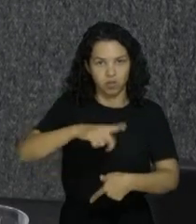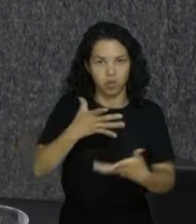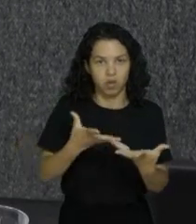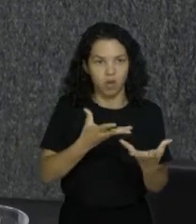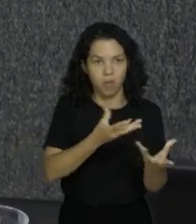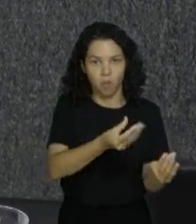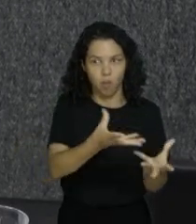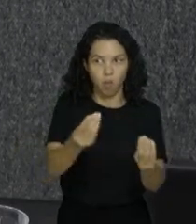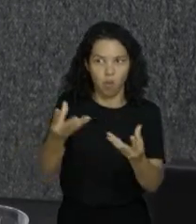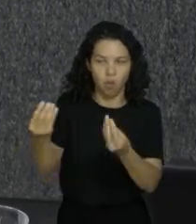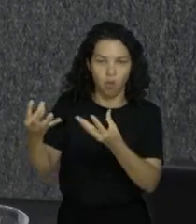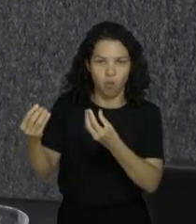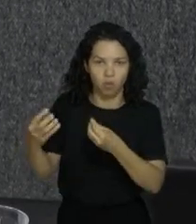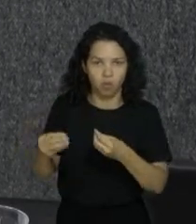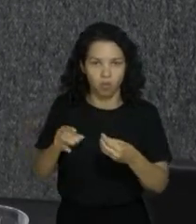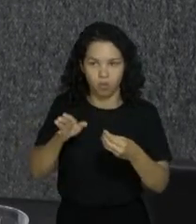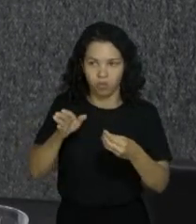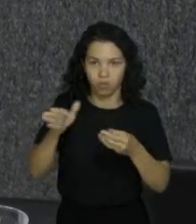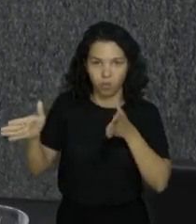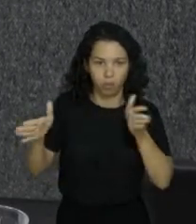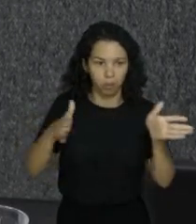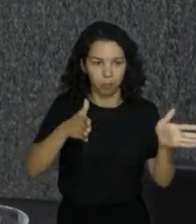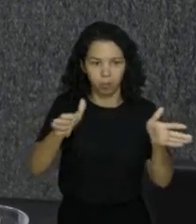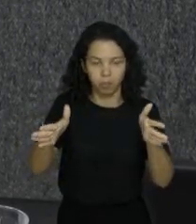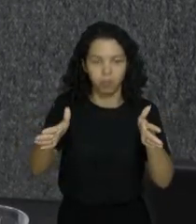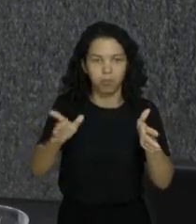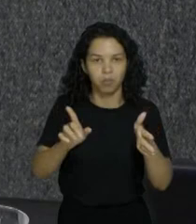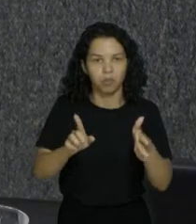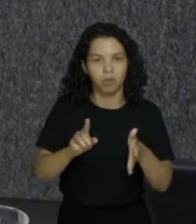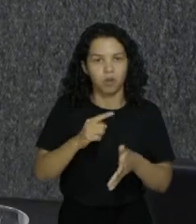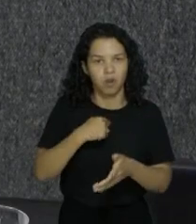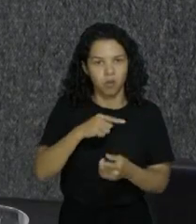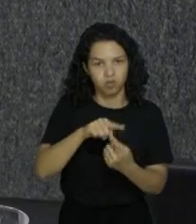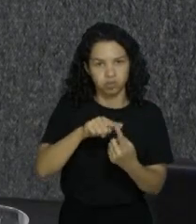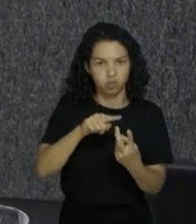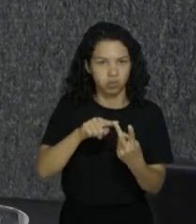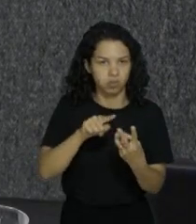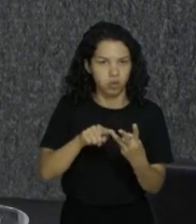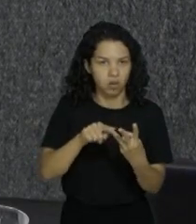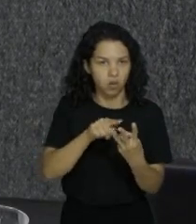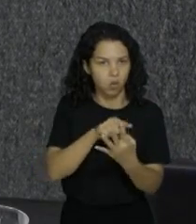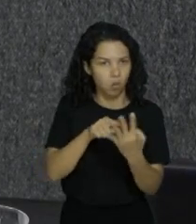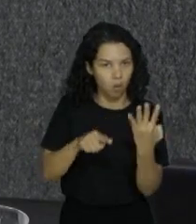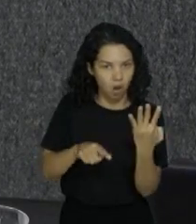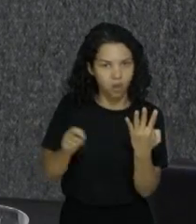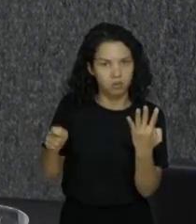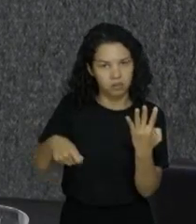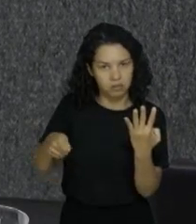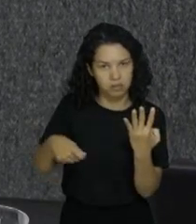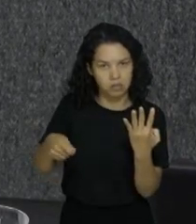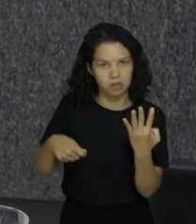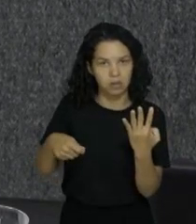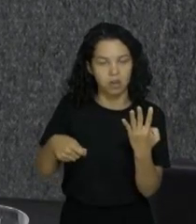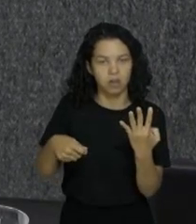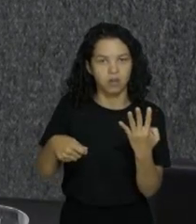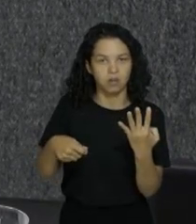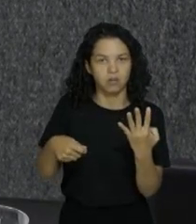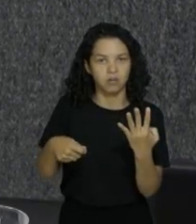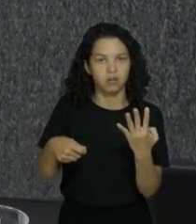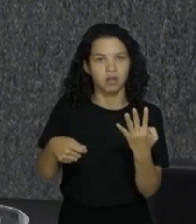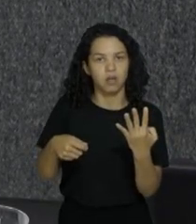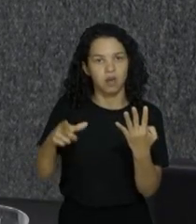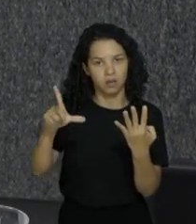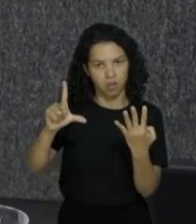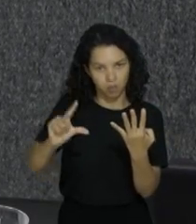focando em dois três eu citei quatro mas eles podem ser né se confuir para menos ainda